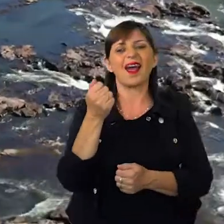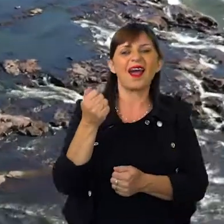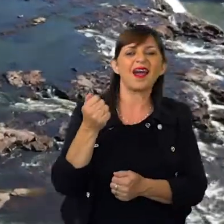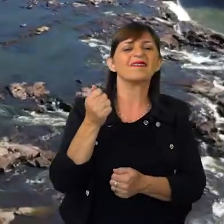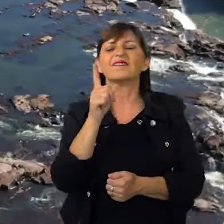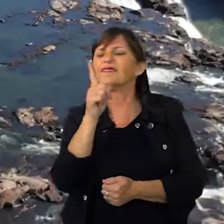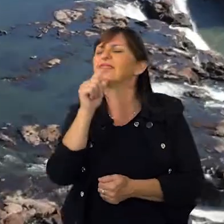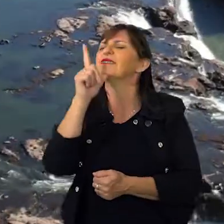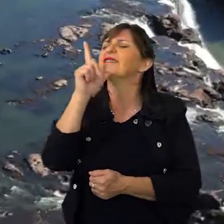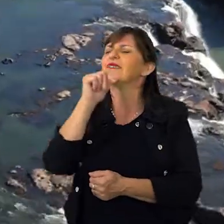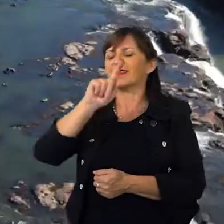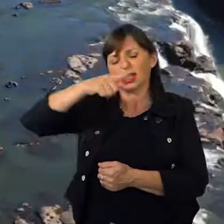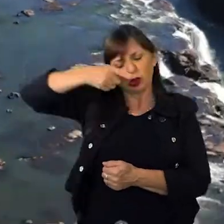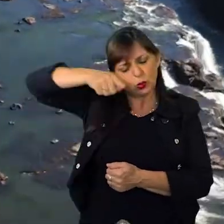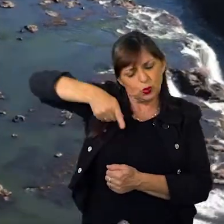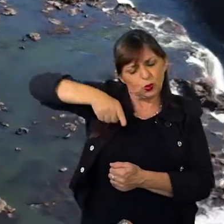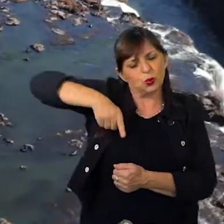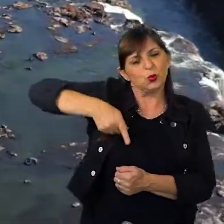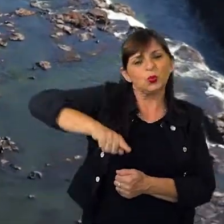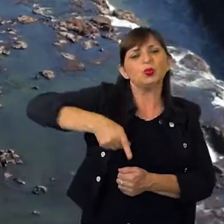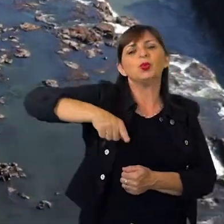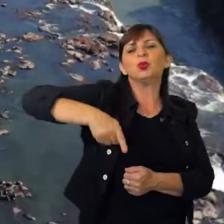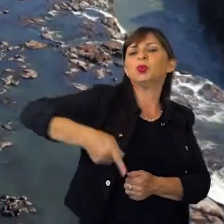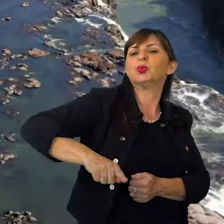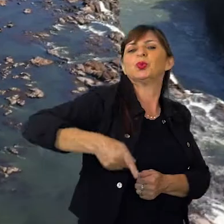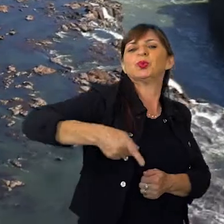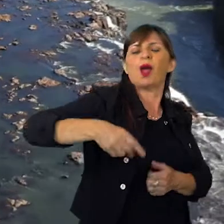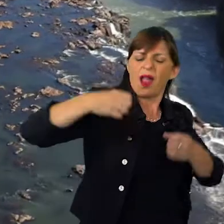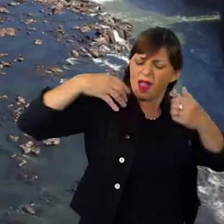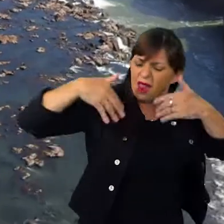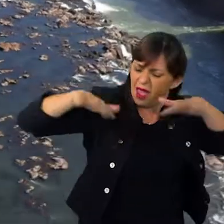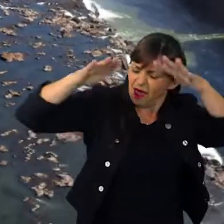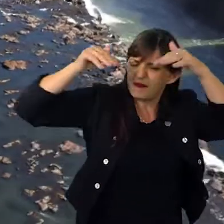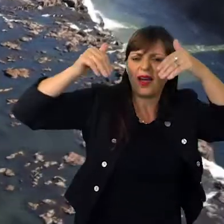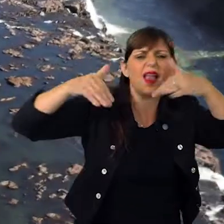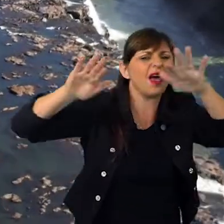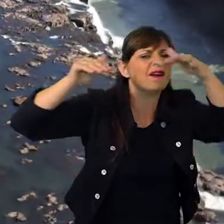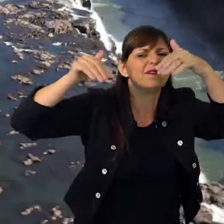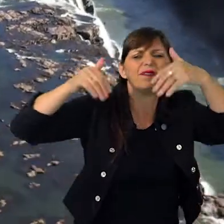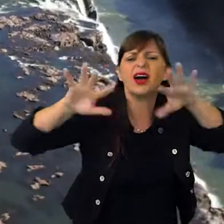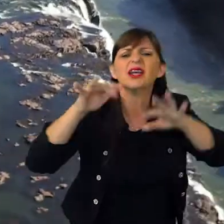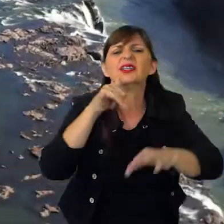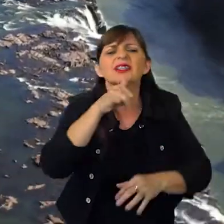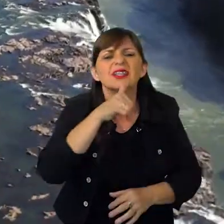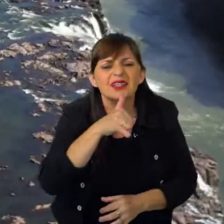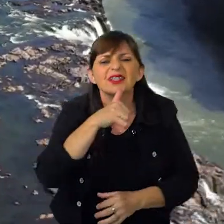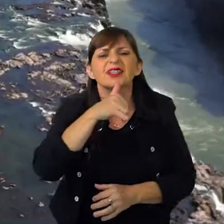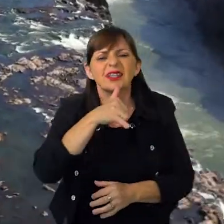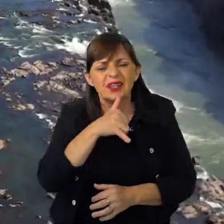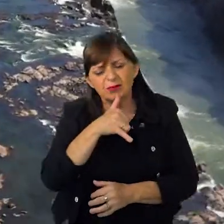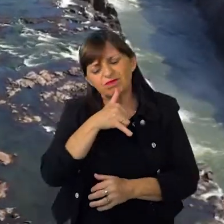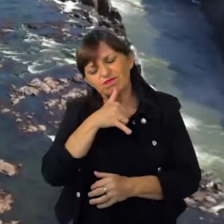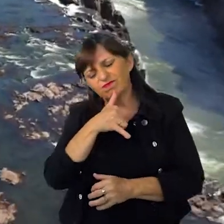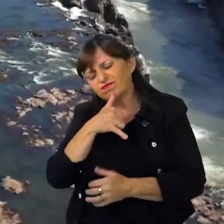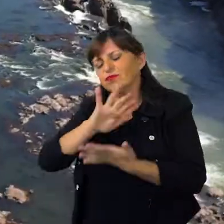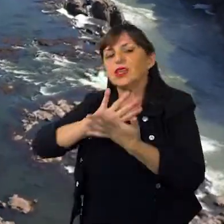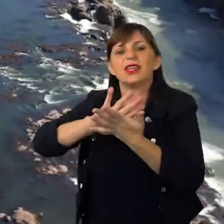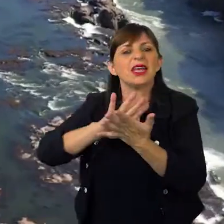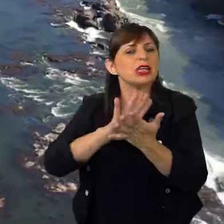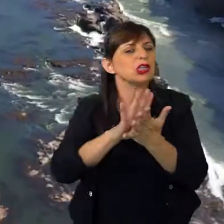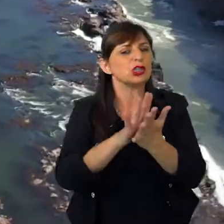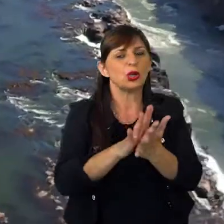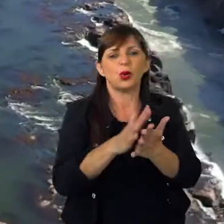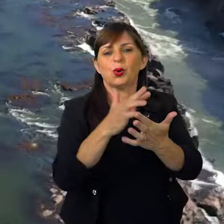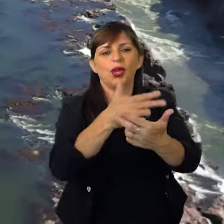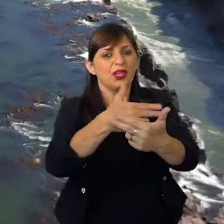água das profundezas leva embora tristezas e a foca